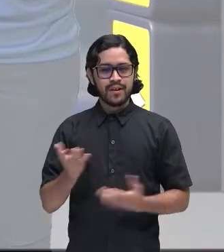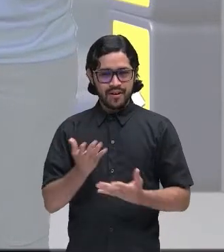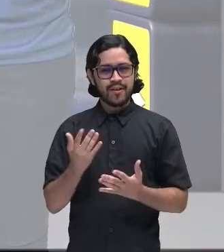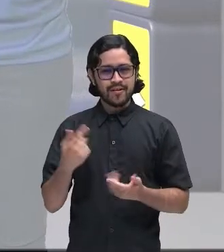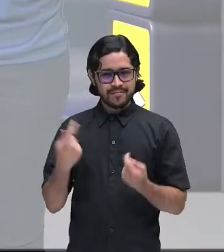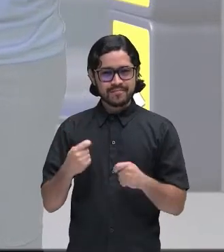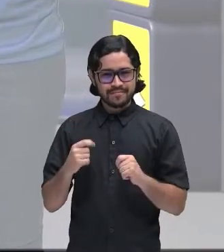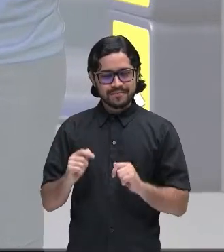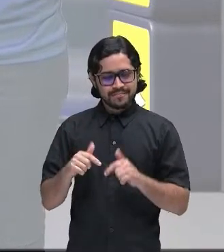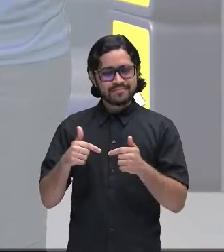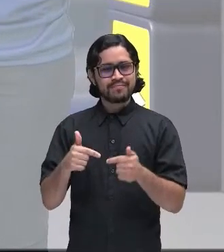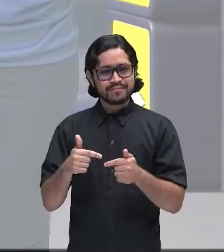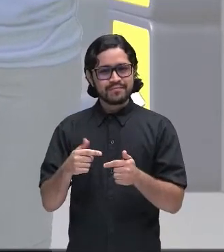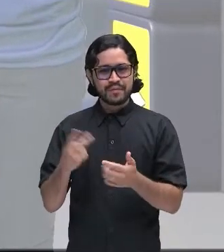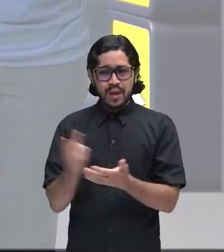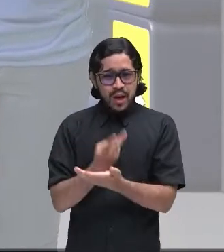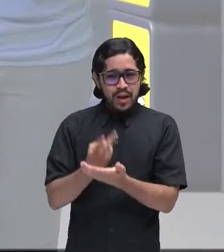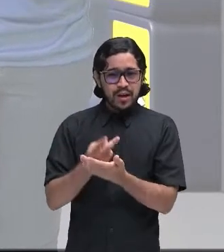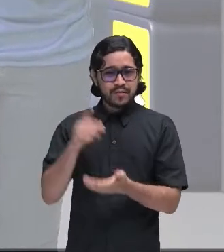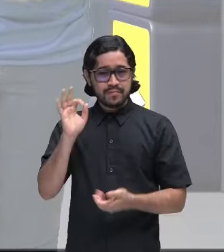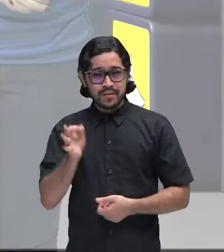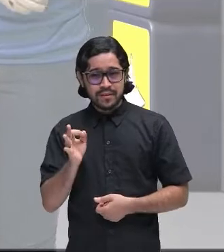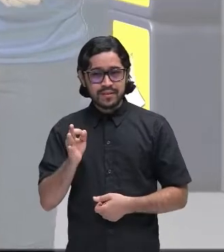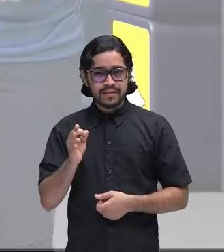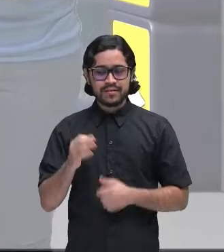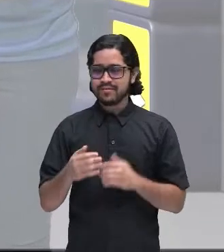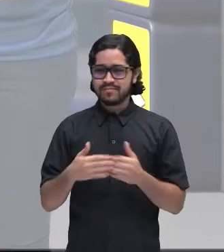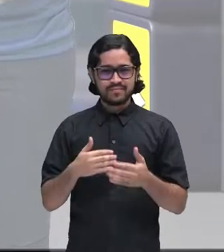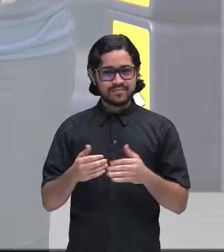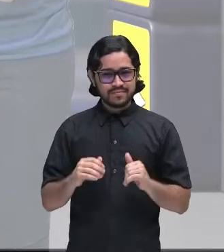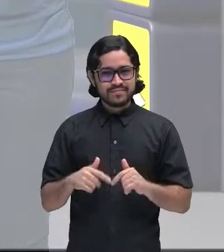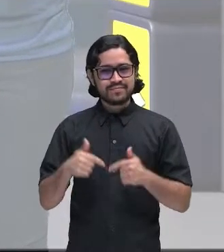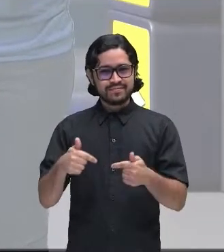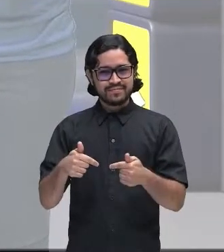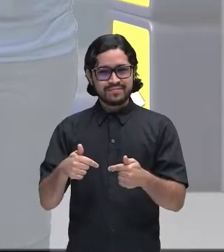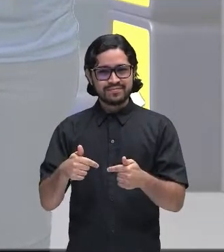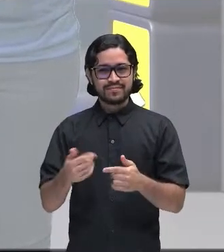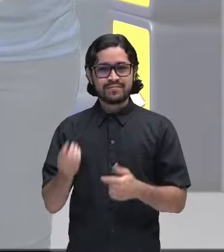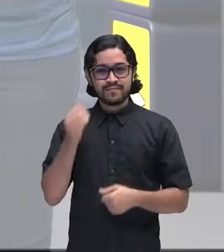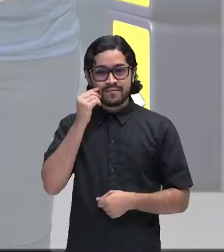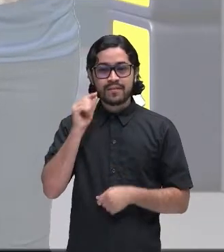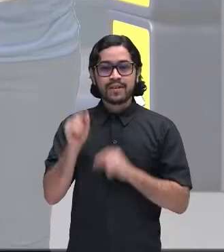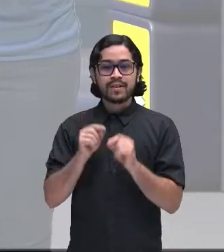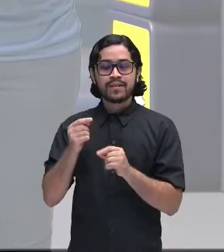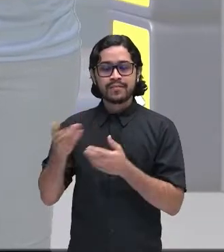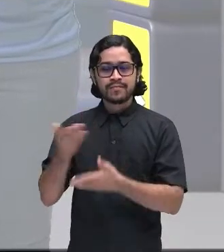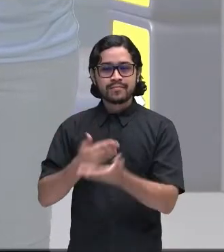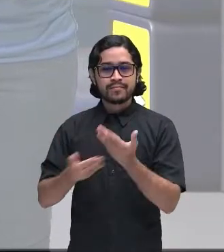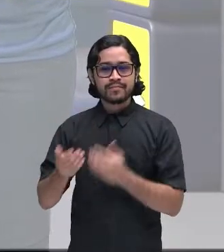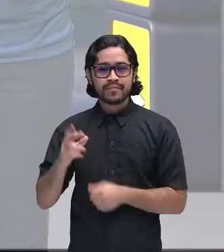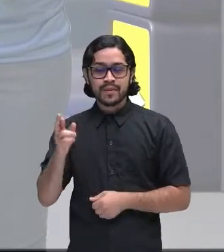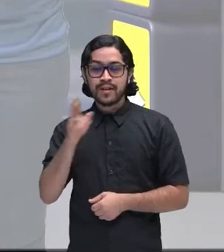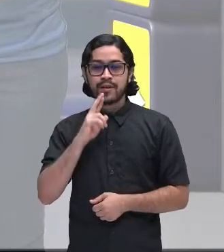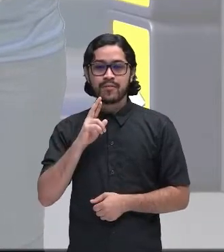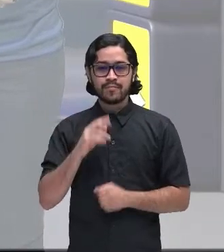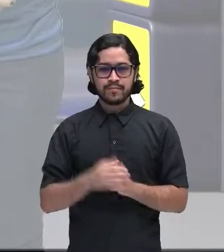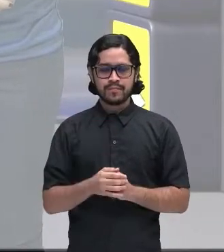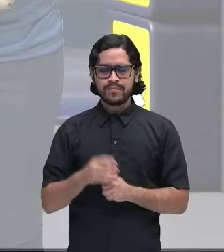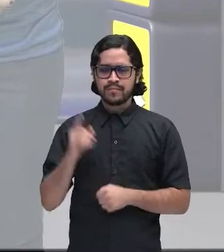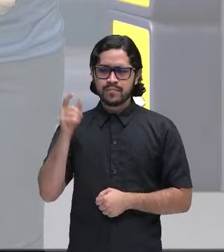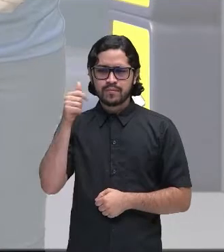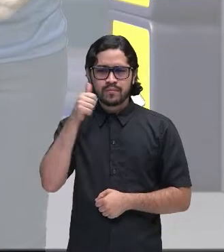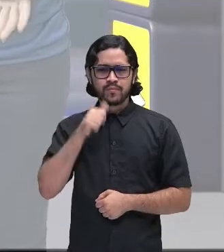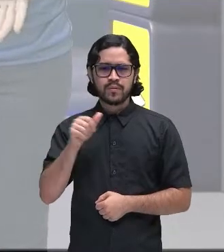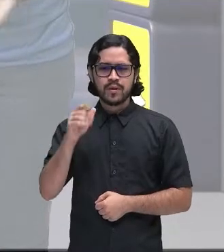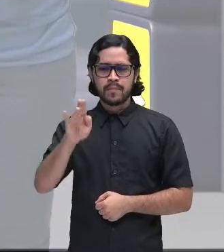errar também. A gente vai tirar essa dúvida. Vamos lá, quem participou aqui? A Bianca Fonteles. Bom dia, Bianca!